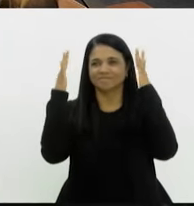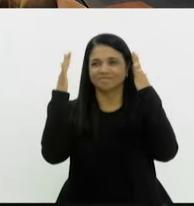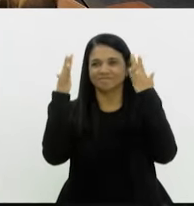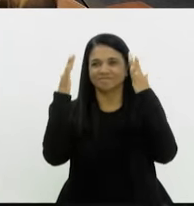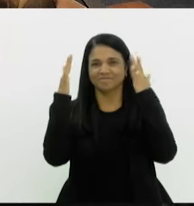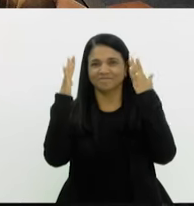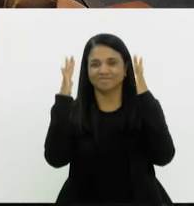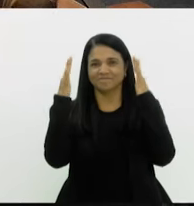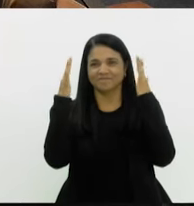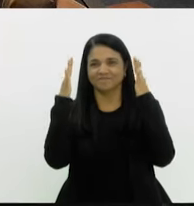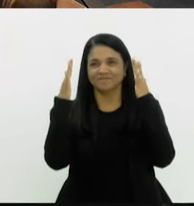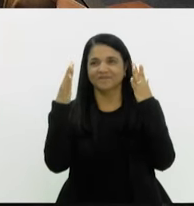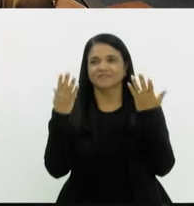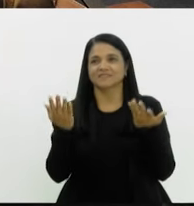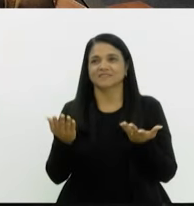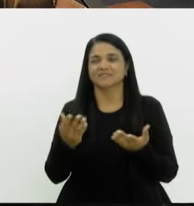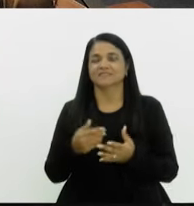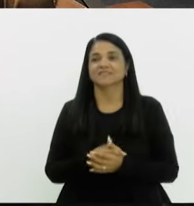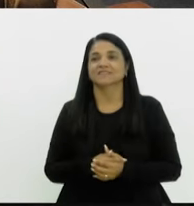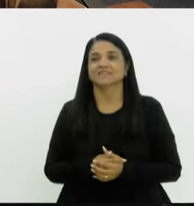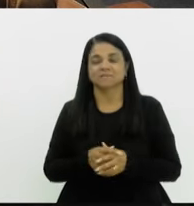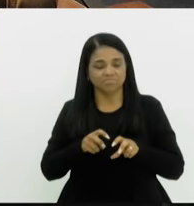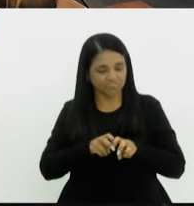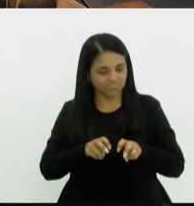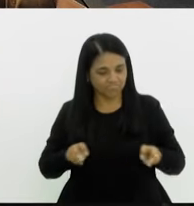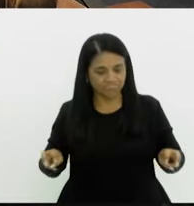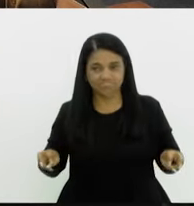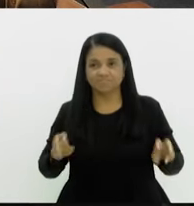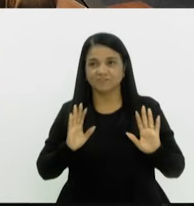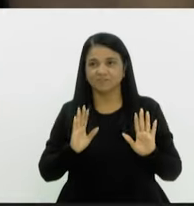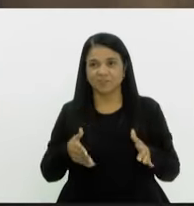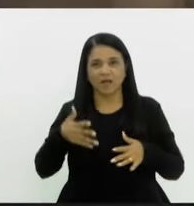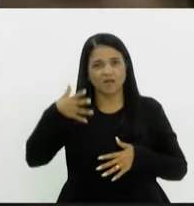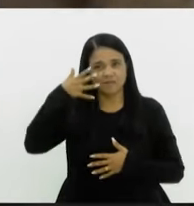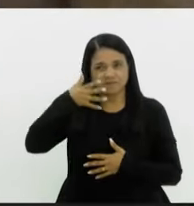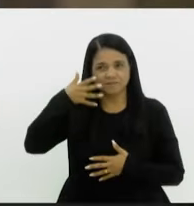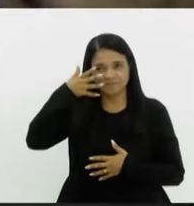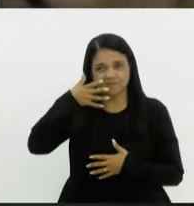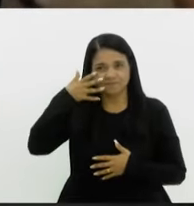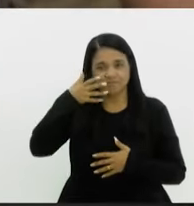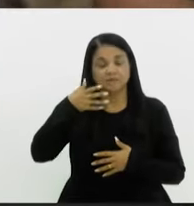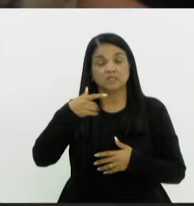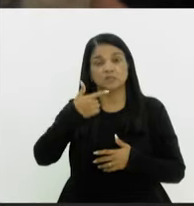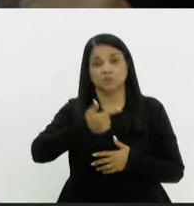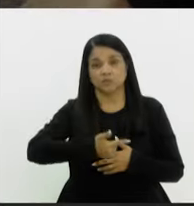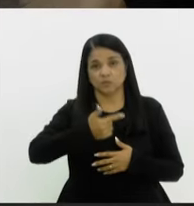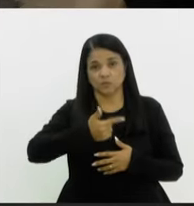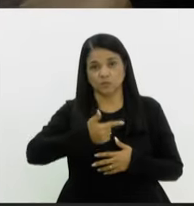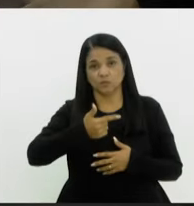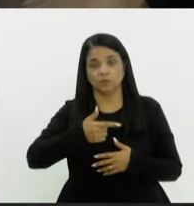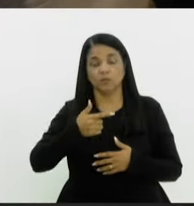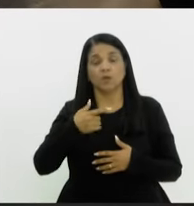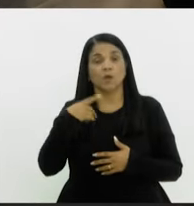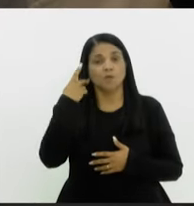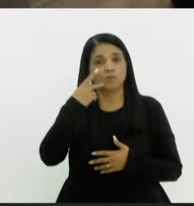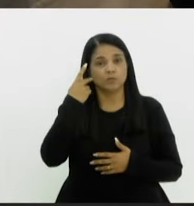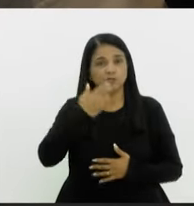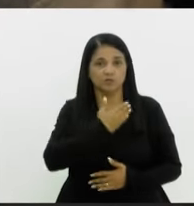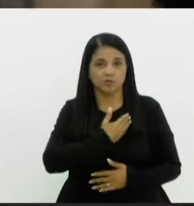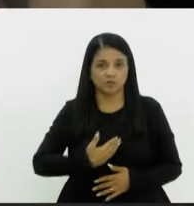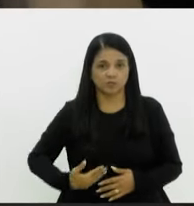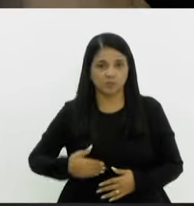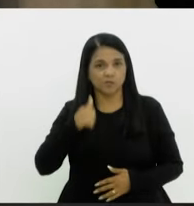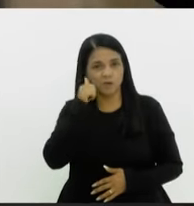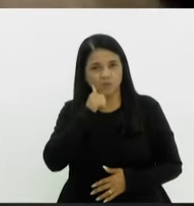gente as nossas painelistas já estão aqui sentadas né nesse painel segundo painel políticas públicas para as mulheres saúde